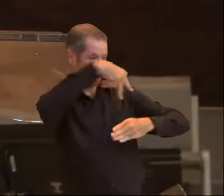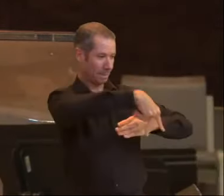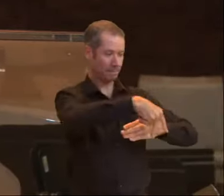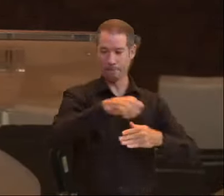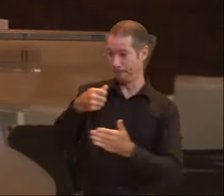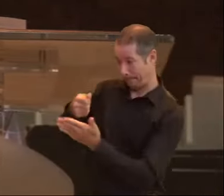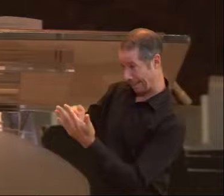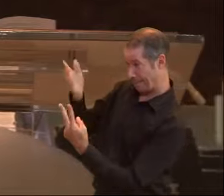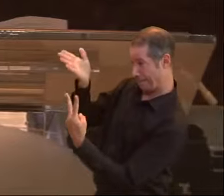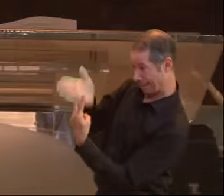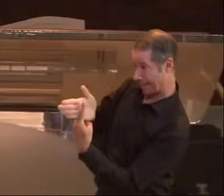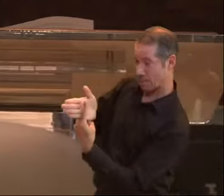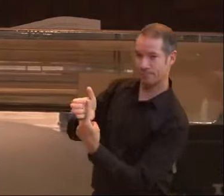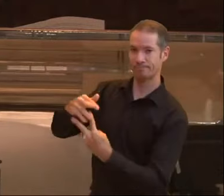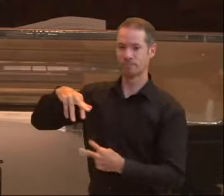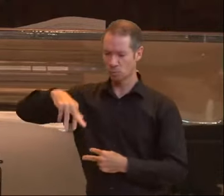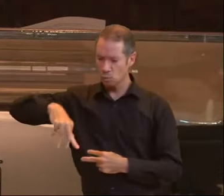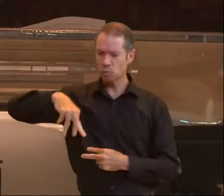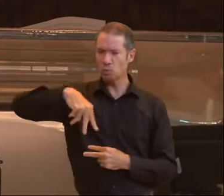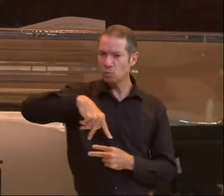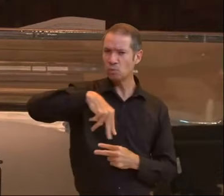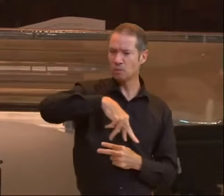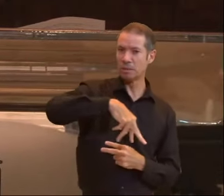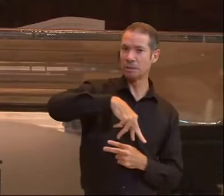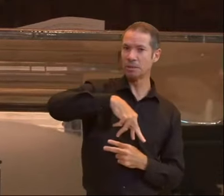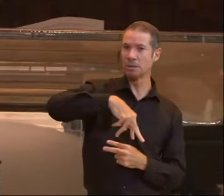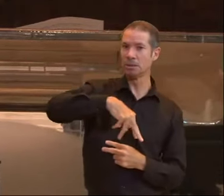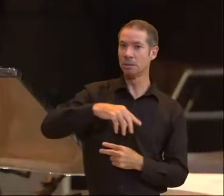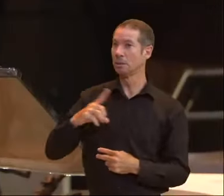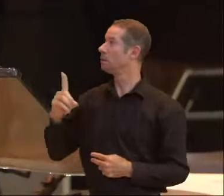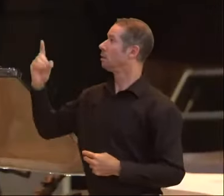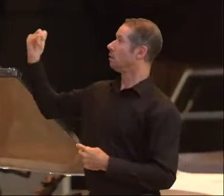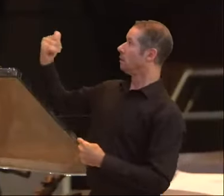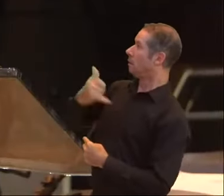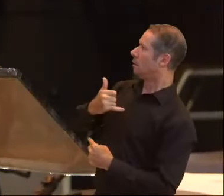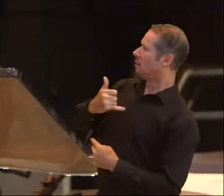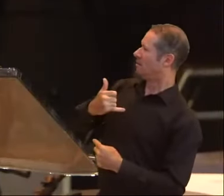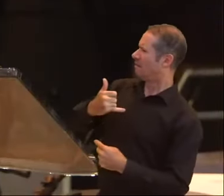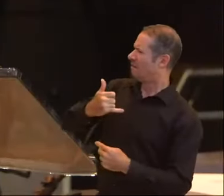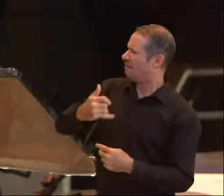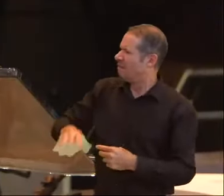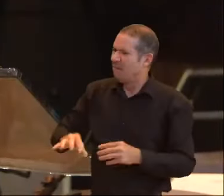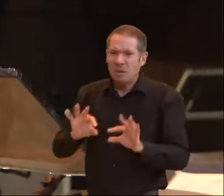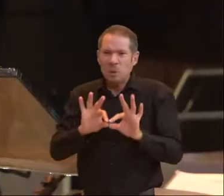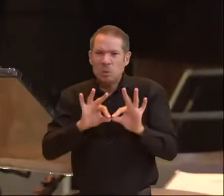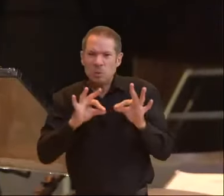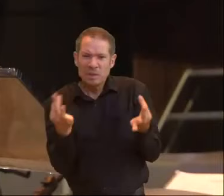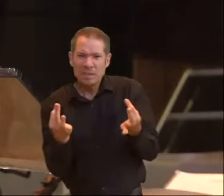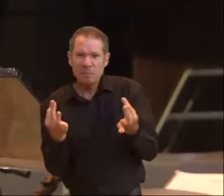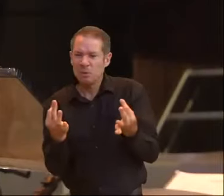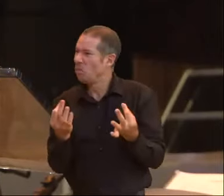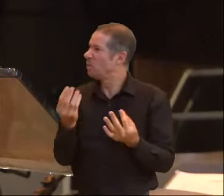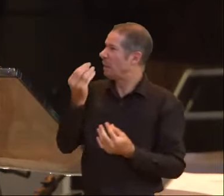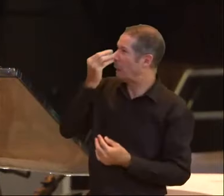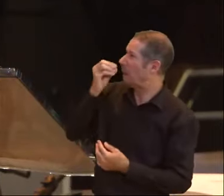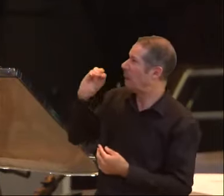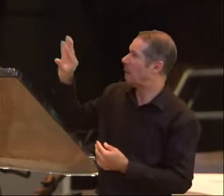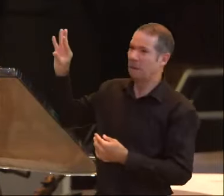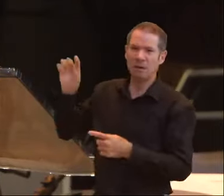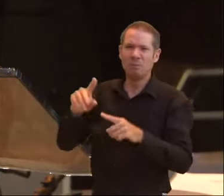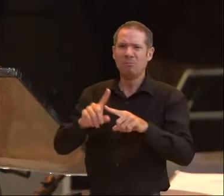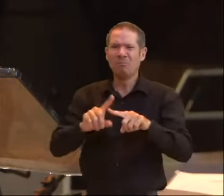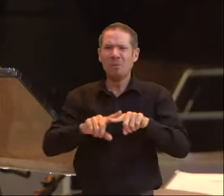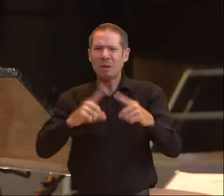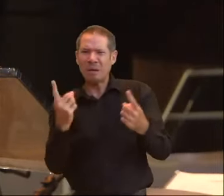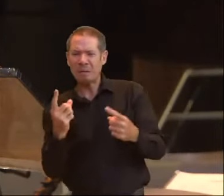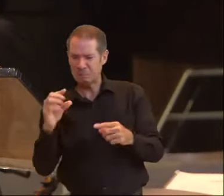metade, dei uns 2 passos, aí Deus falou assim: por tão pouco você me nega, por